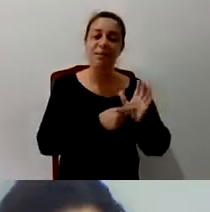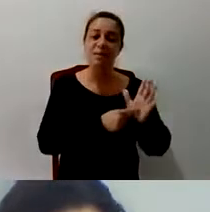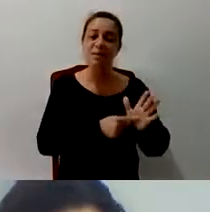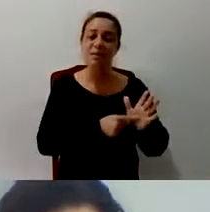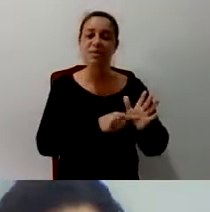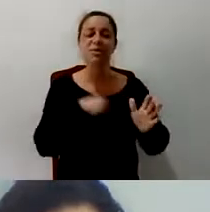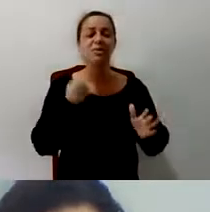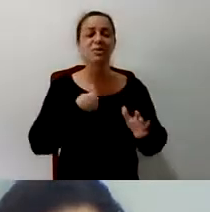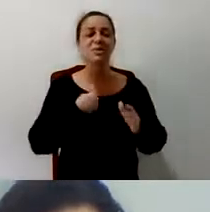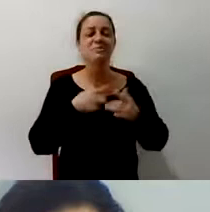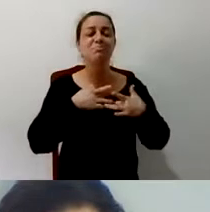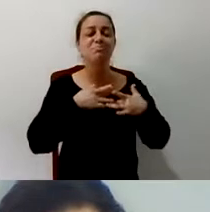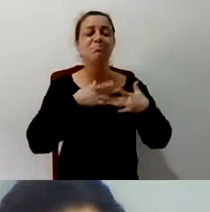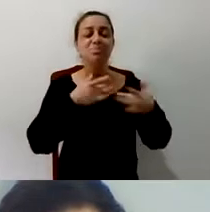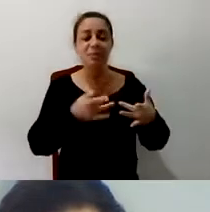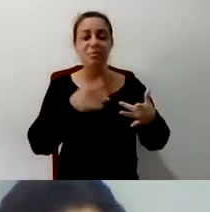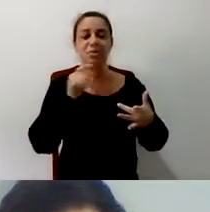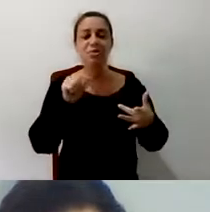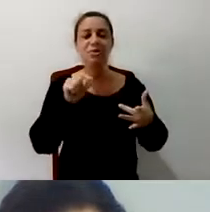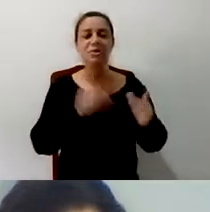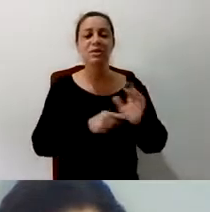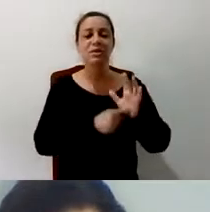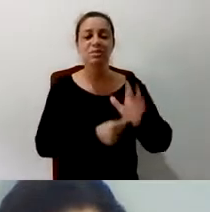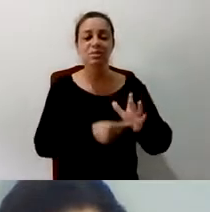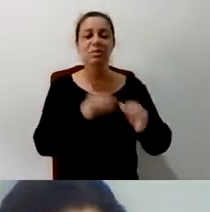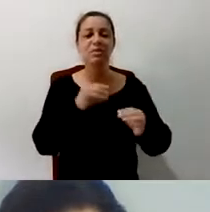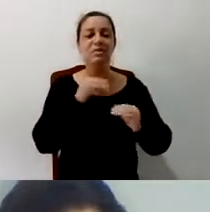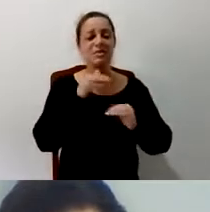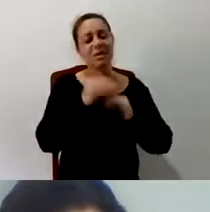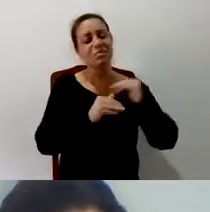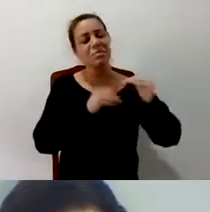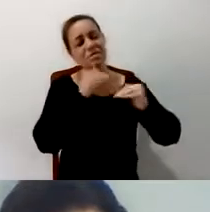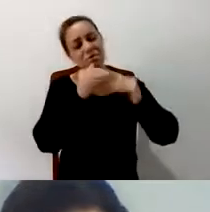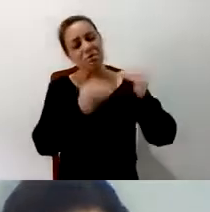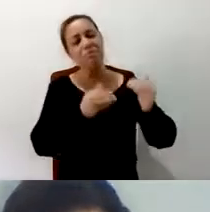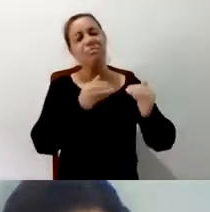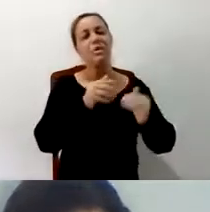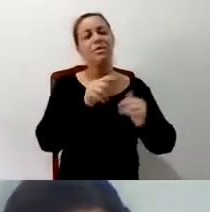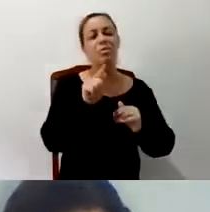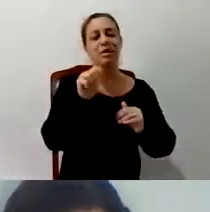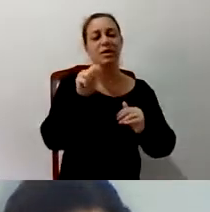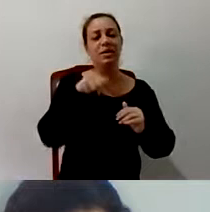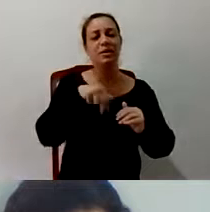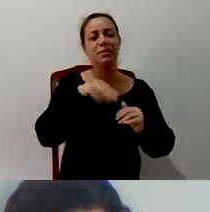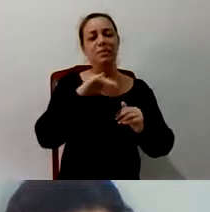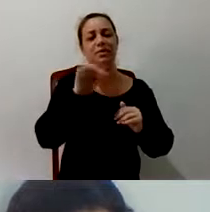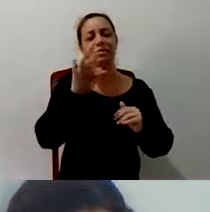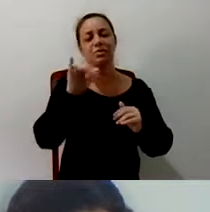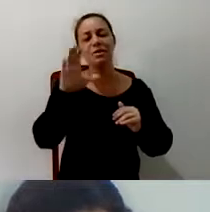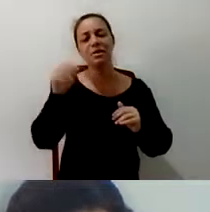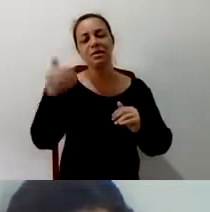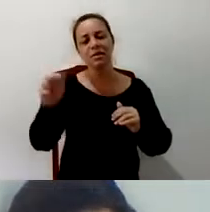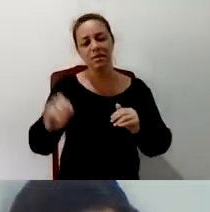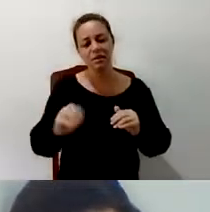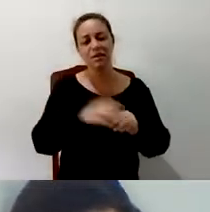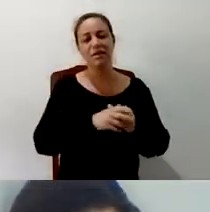assim, apaixonadas, sabe? A gente está em processo de criação, de desenvolvimento, aí eu já conversei com a Larissa, que